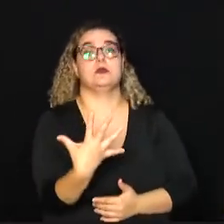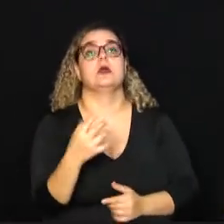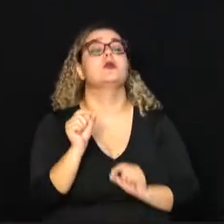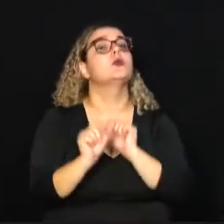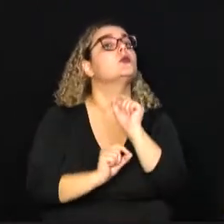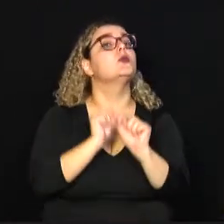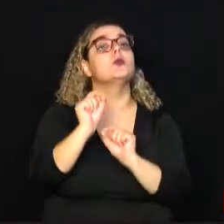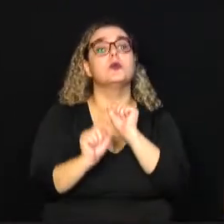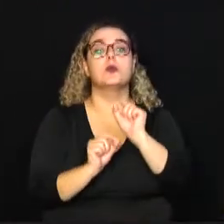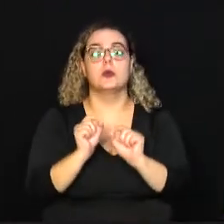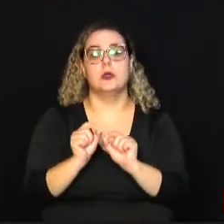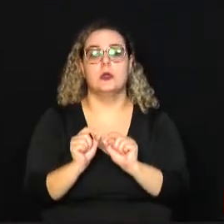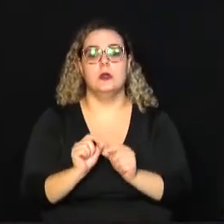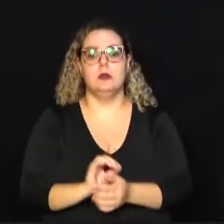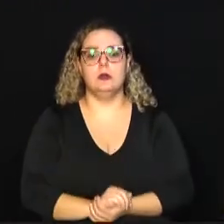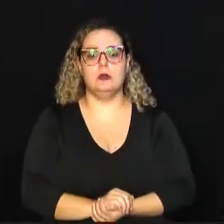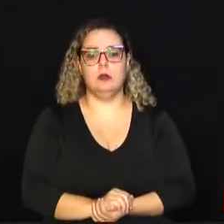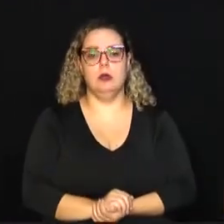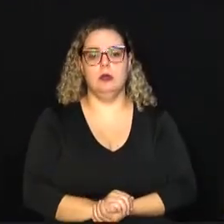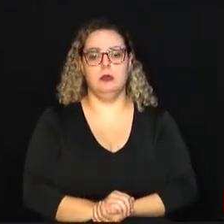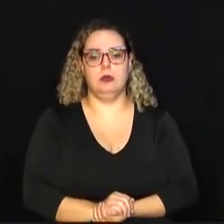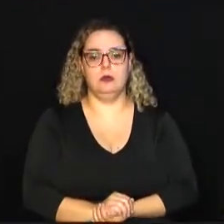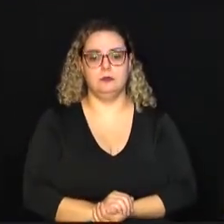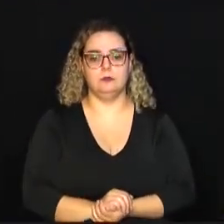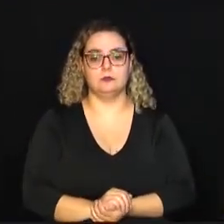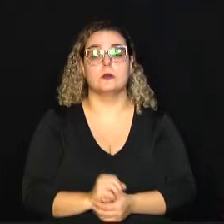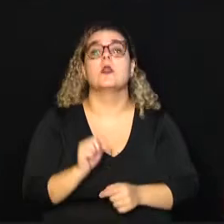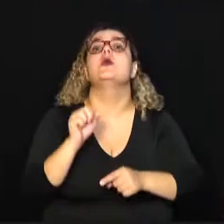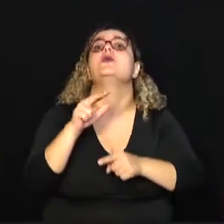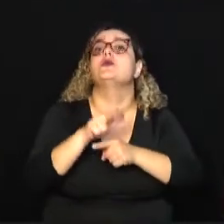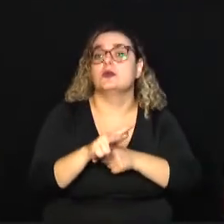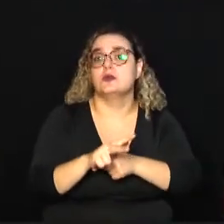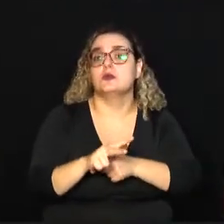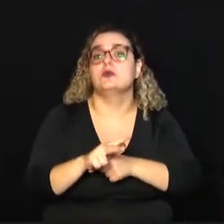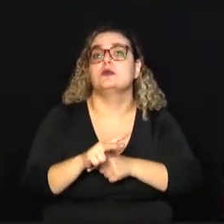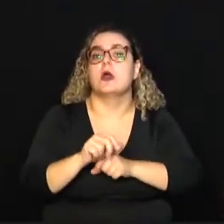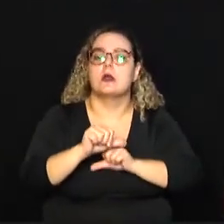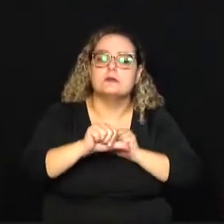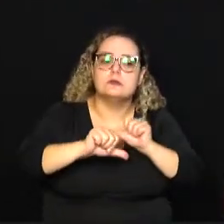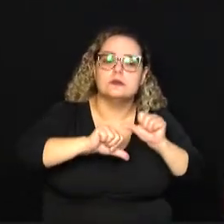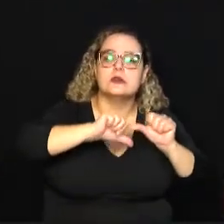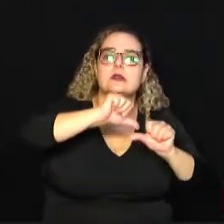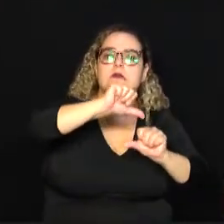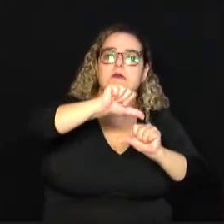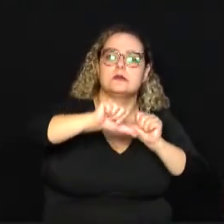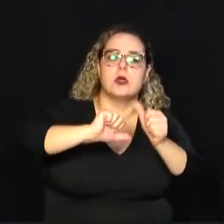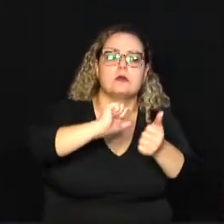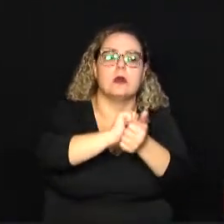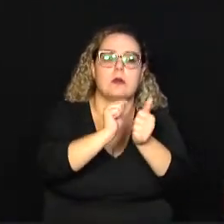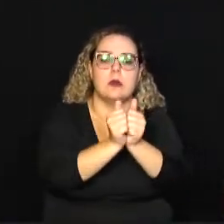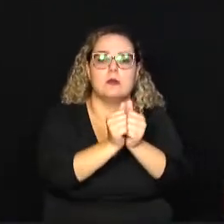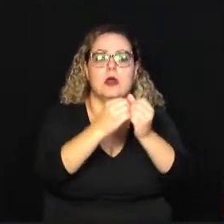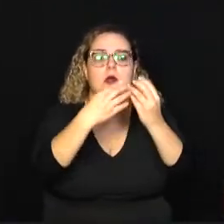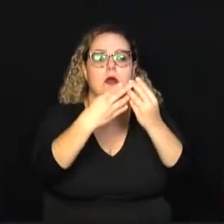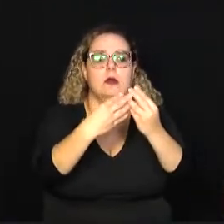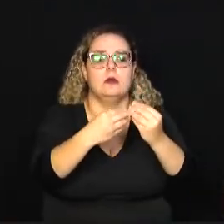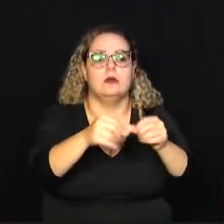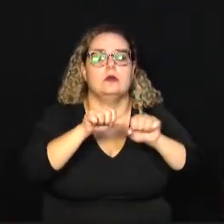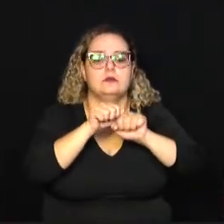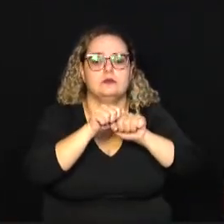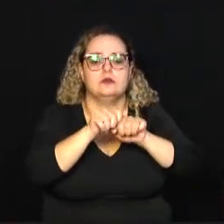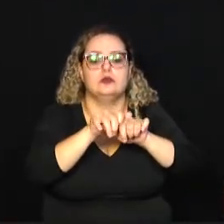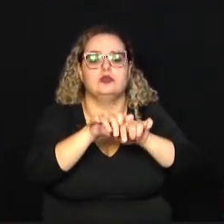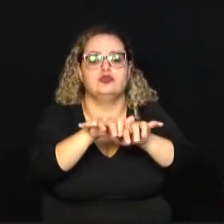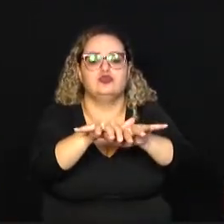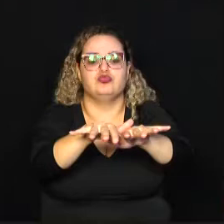de mutações que o vírus vai sofrendo na medida em que ele se dissemina, que ele se espalha